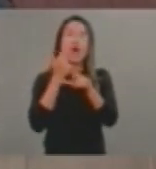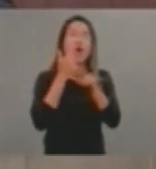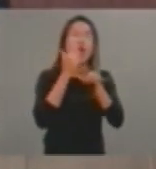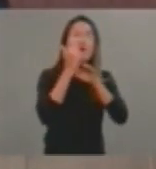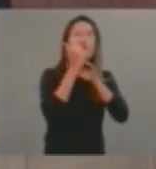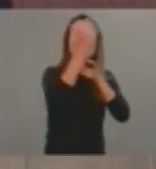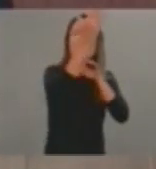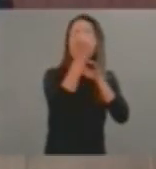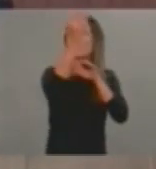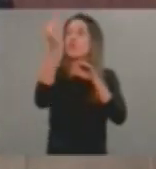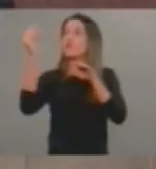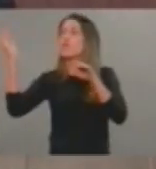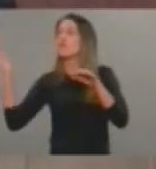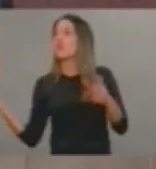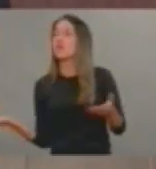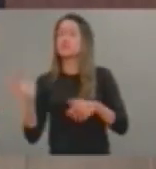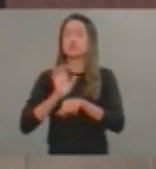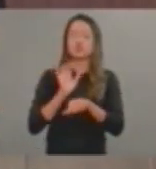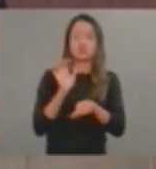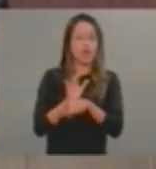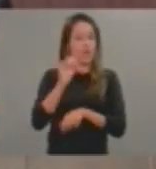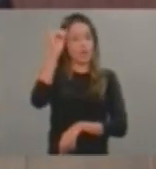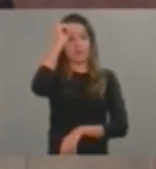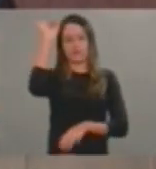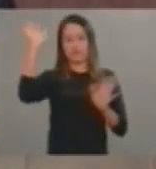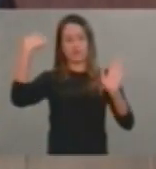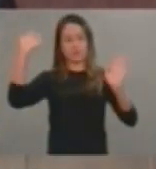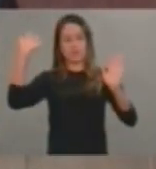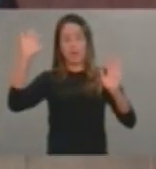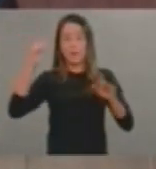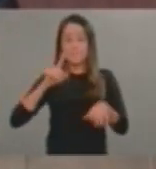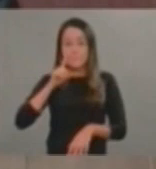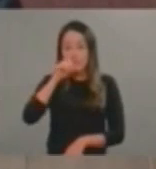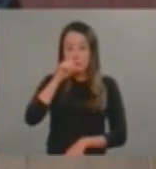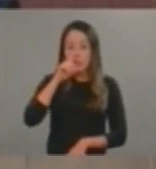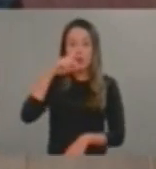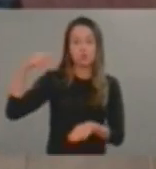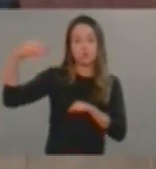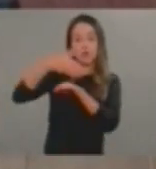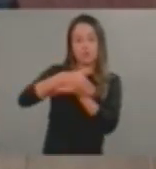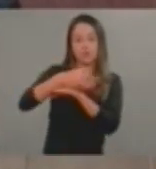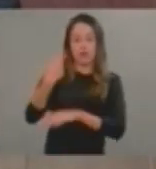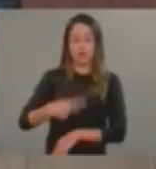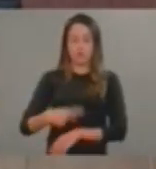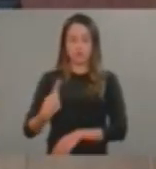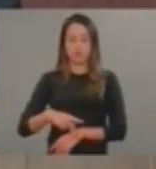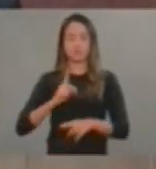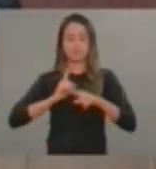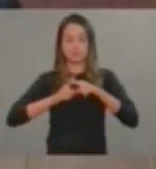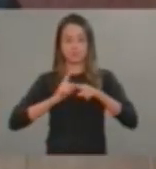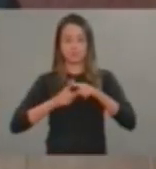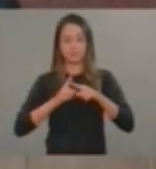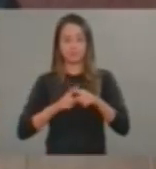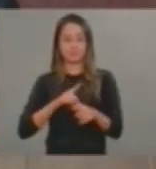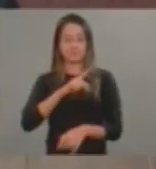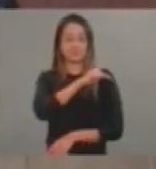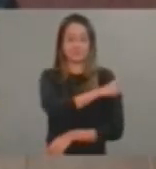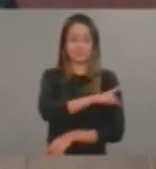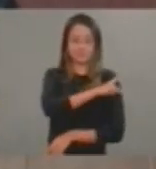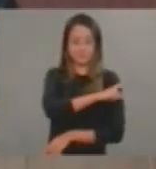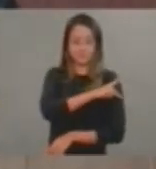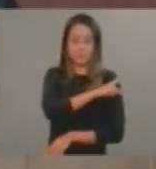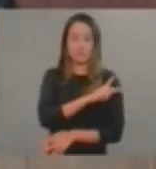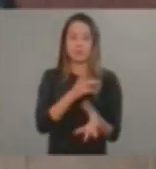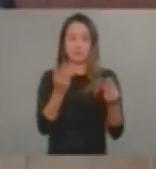Piauí, Rio Grande do Norte, Pernambuco, enfim. Devido à grande extensão da divisa com o Piauí, 3